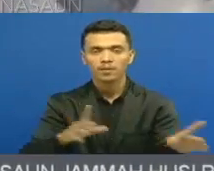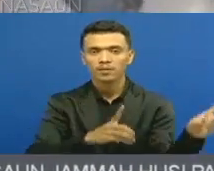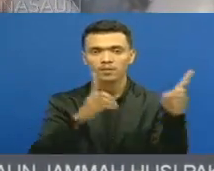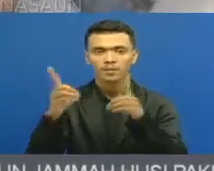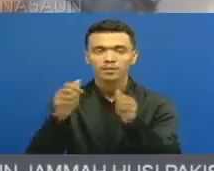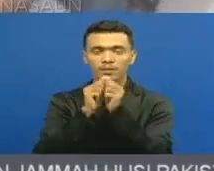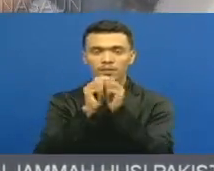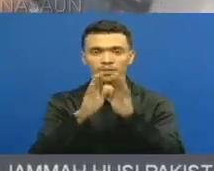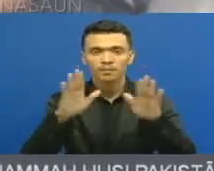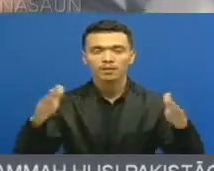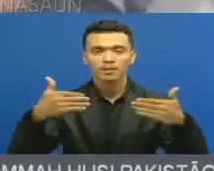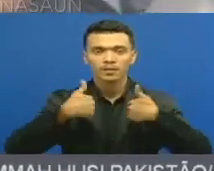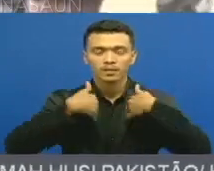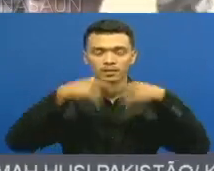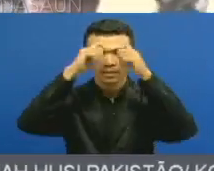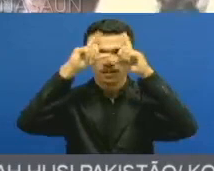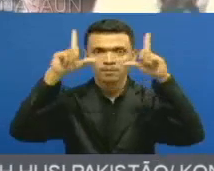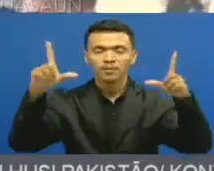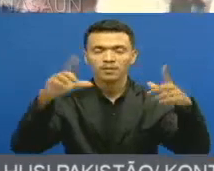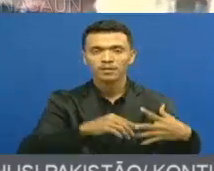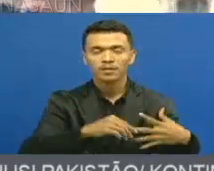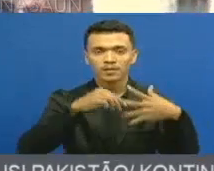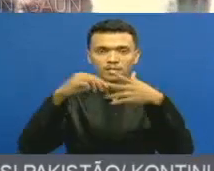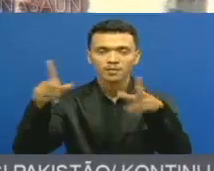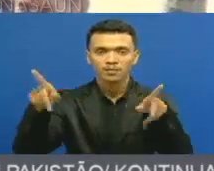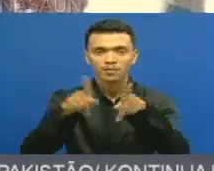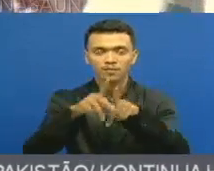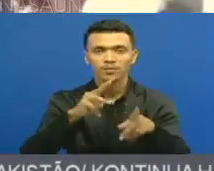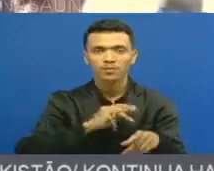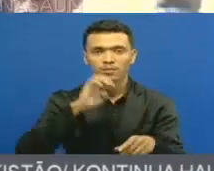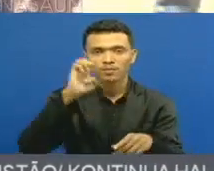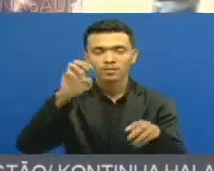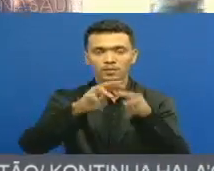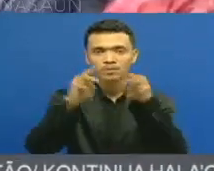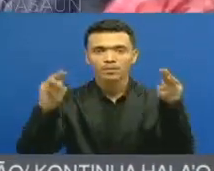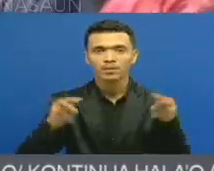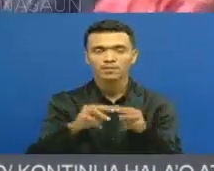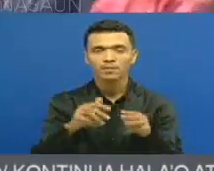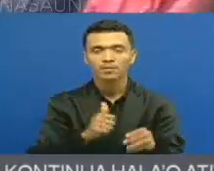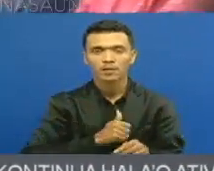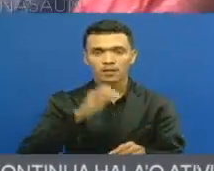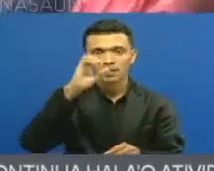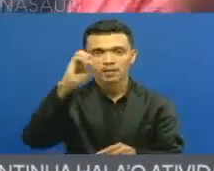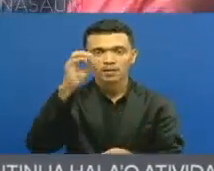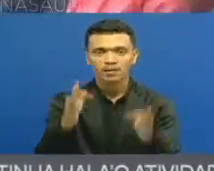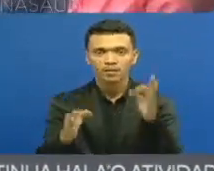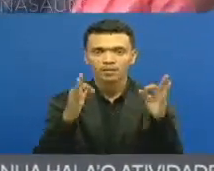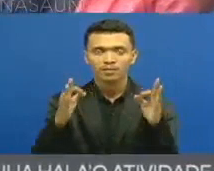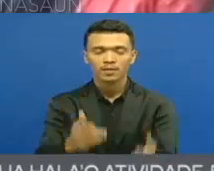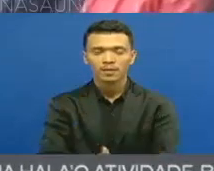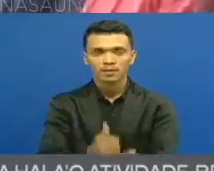e haraidoven Timor-Leste, especial e apóstomo bici, município Ainaro, atu nune bele contribui